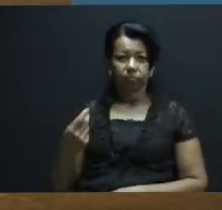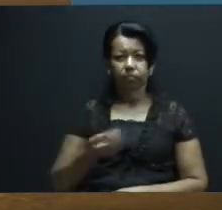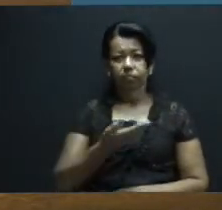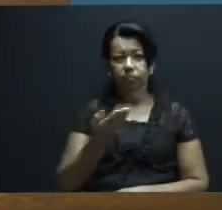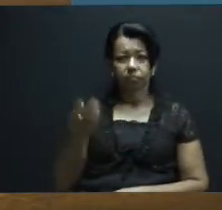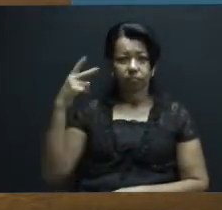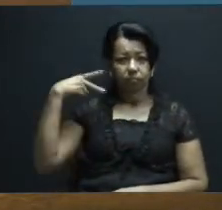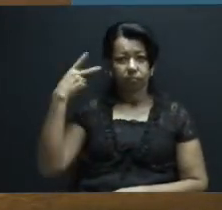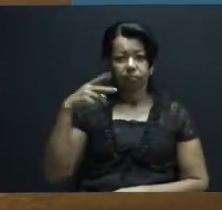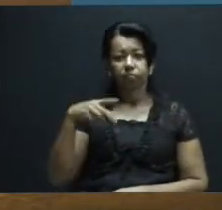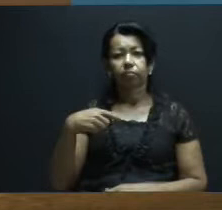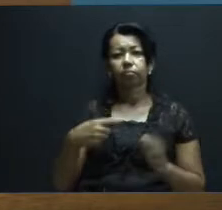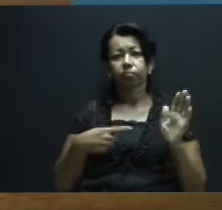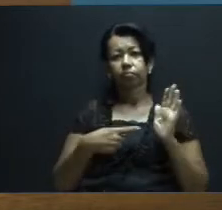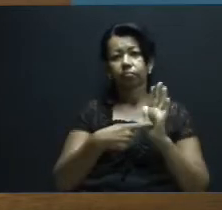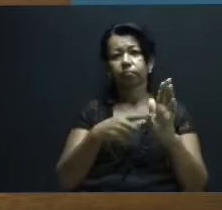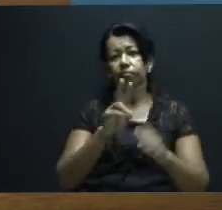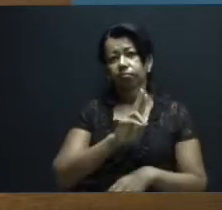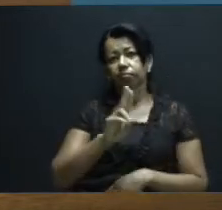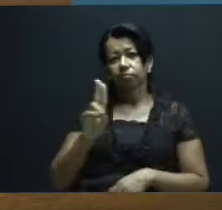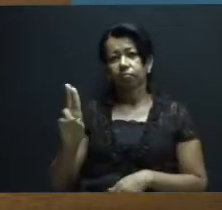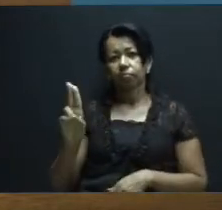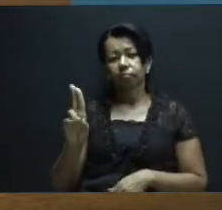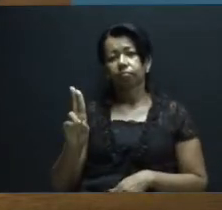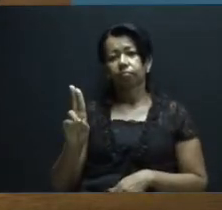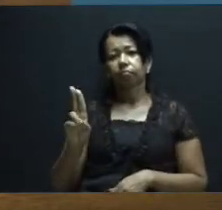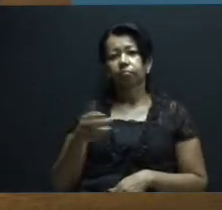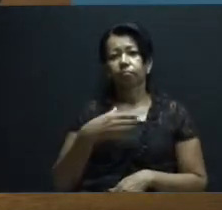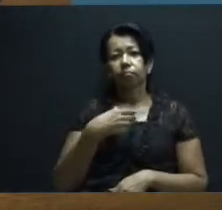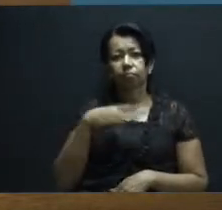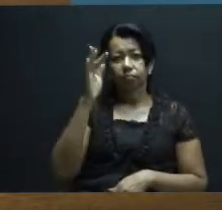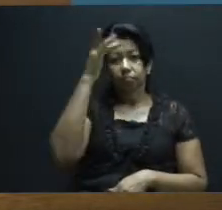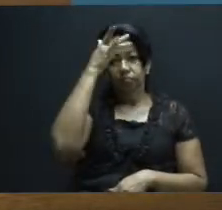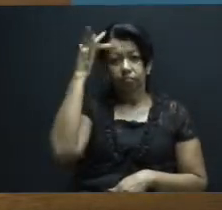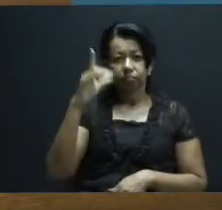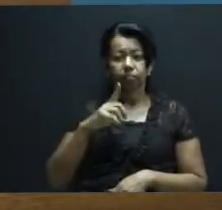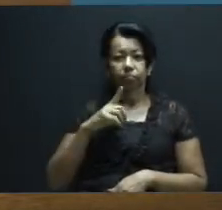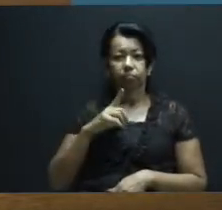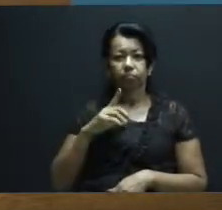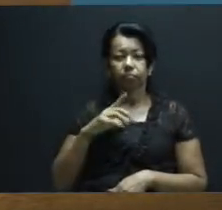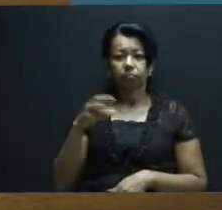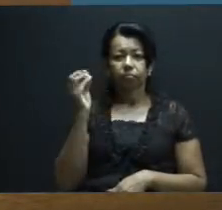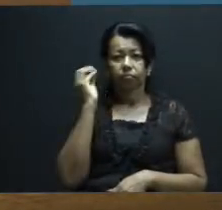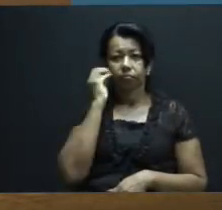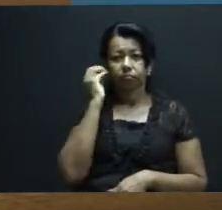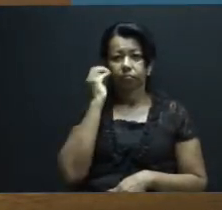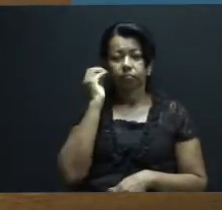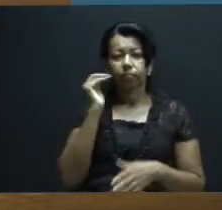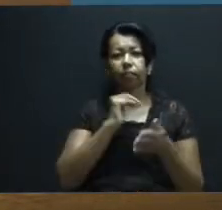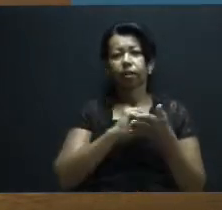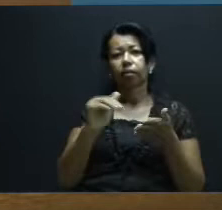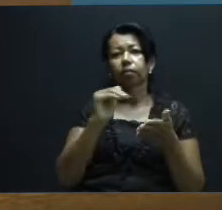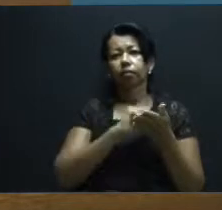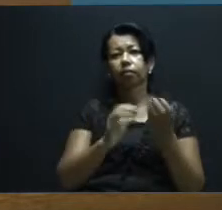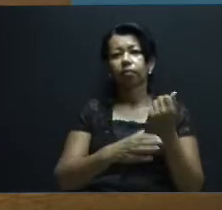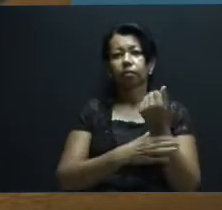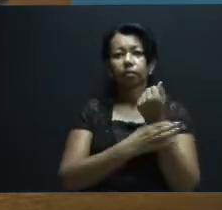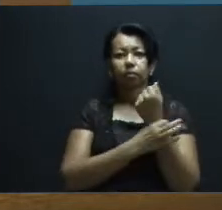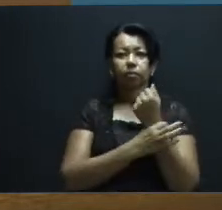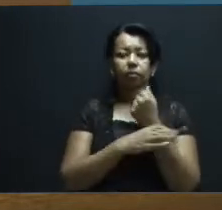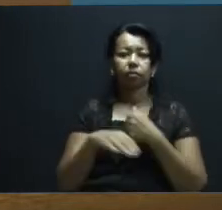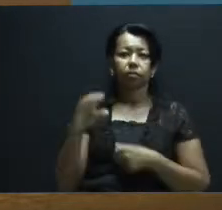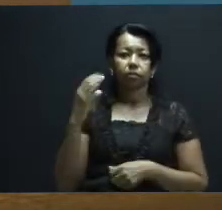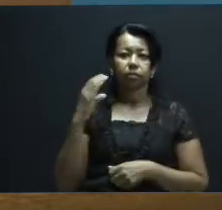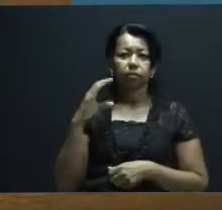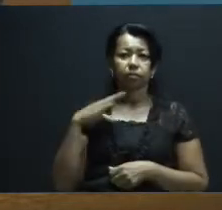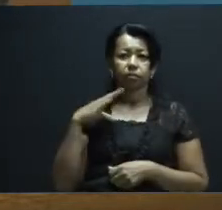indica o nome como ele tem experiência como secretário de segurança do município de cubatão quem sabe melhor